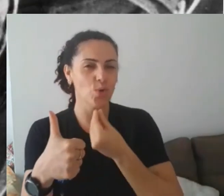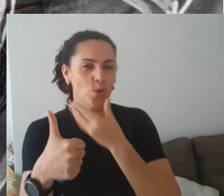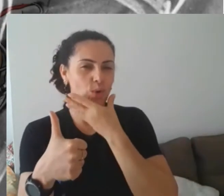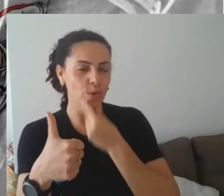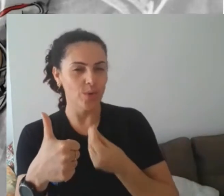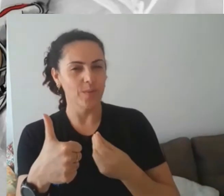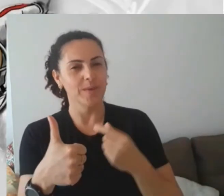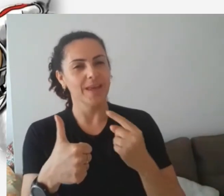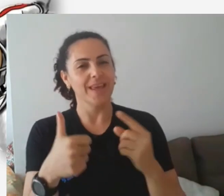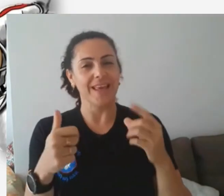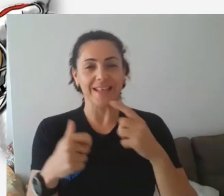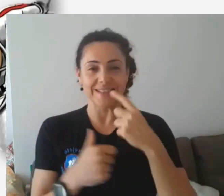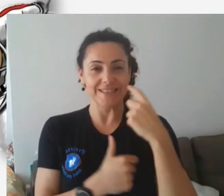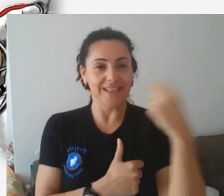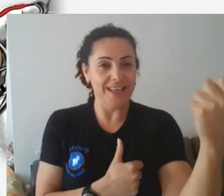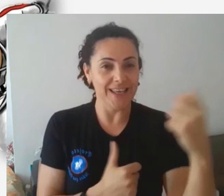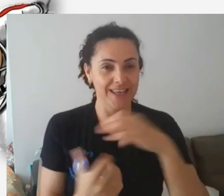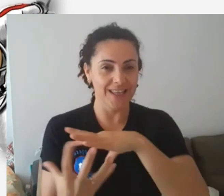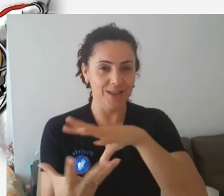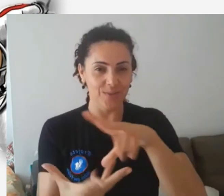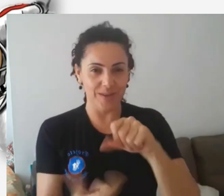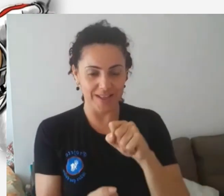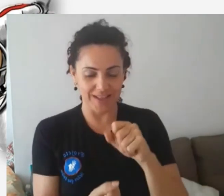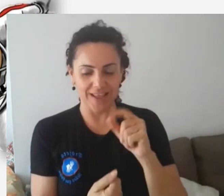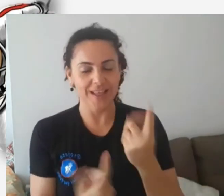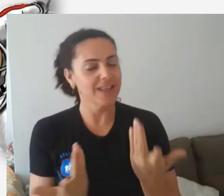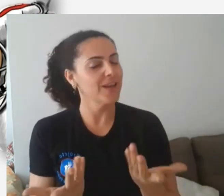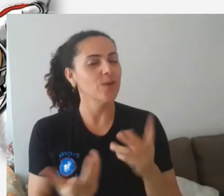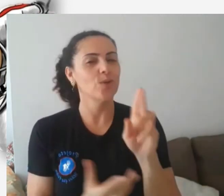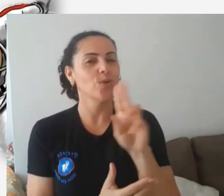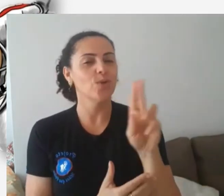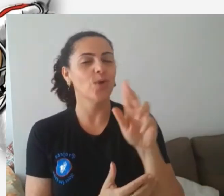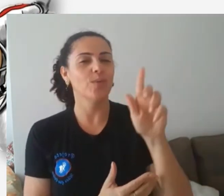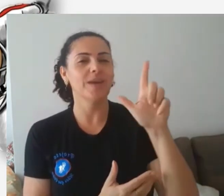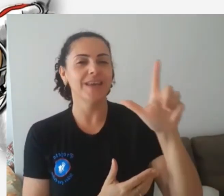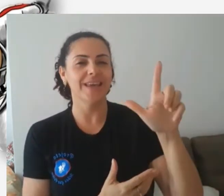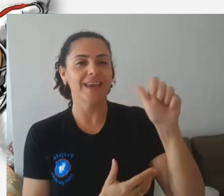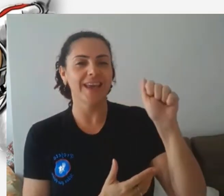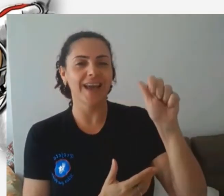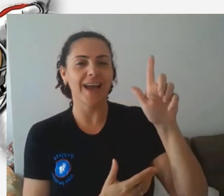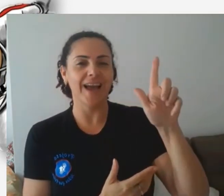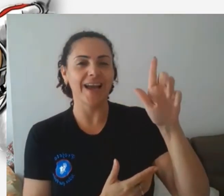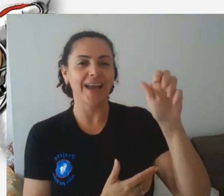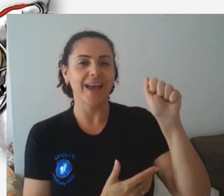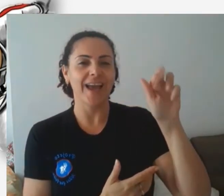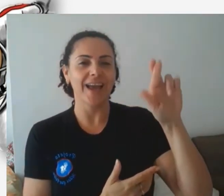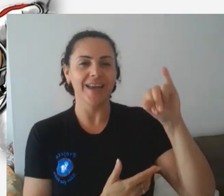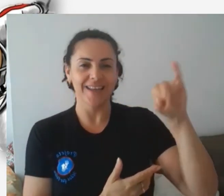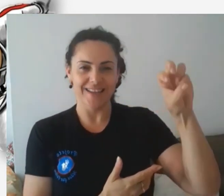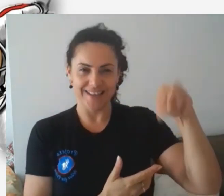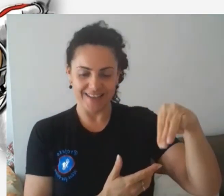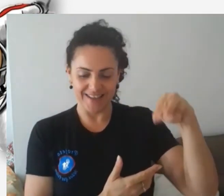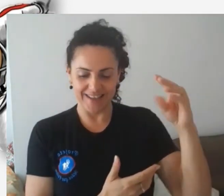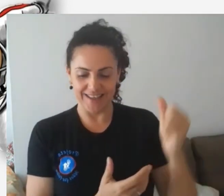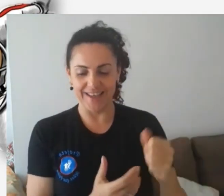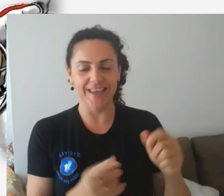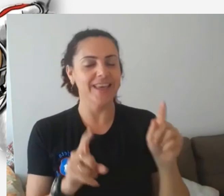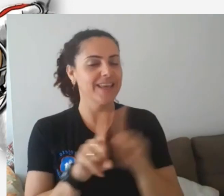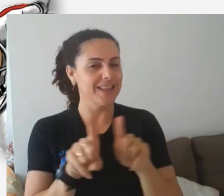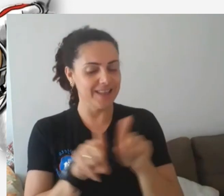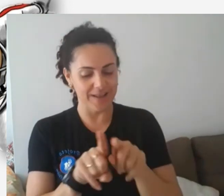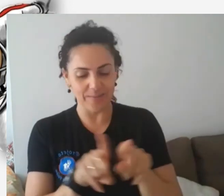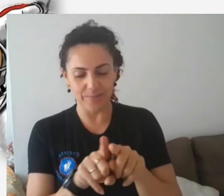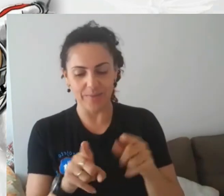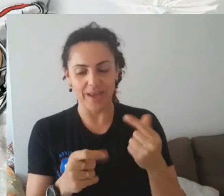Yuri Gagarin, e a gente teve então a corrida para a Lua. No final das contas, a guerra acabou sendo nesse